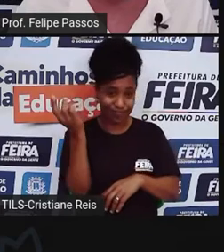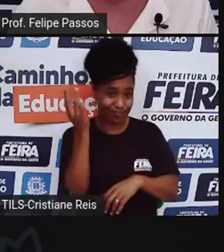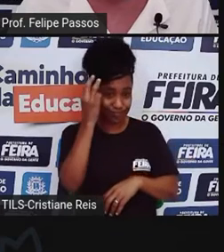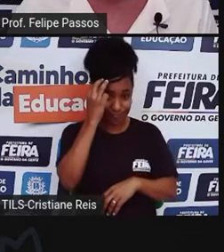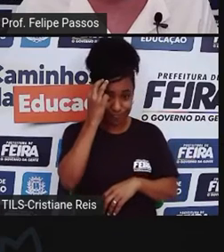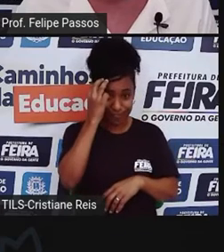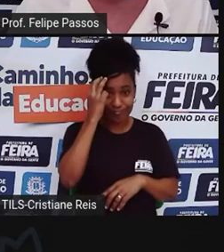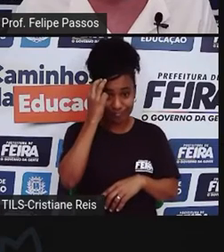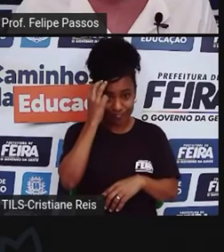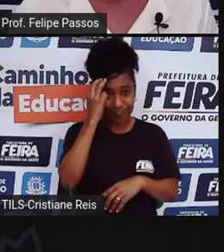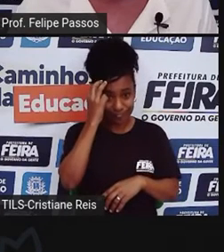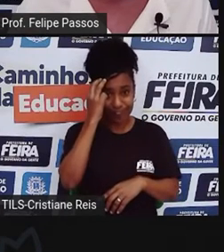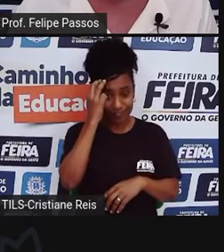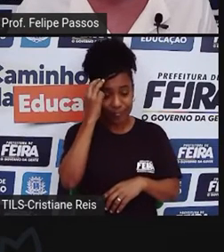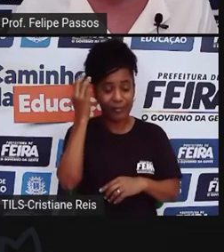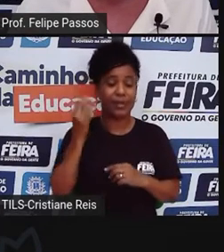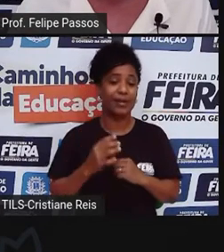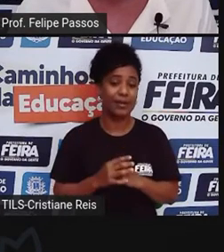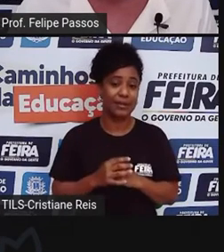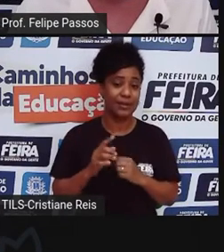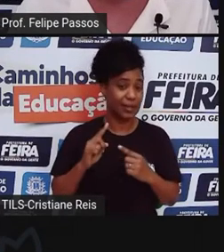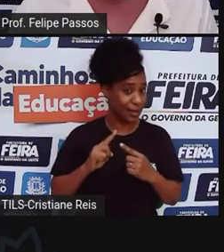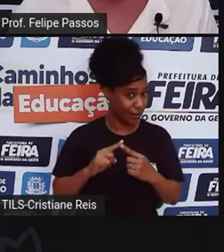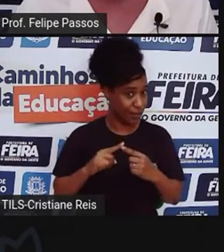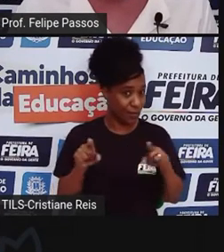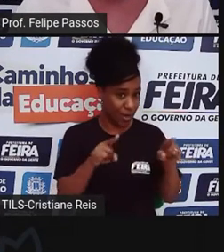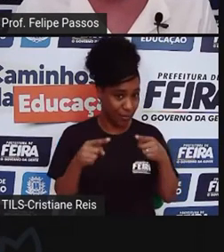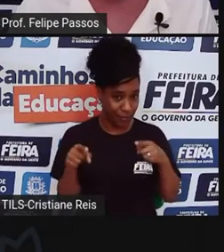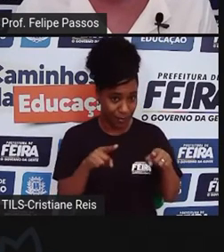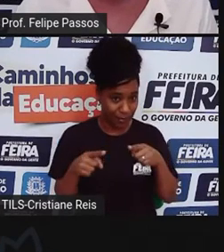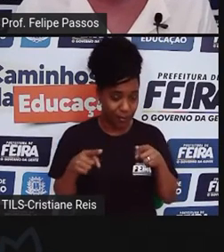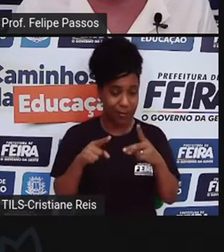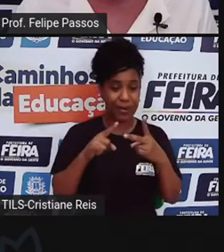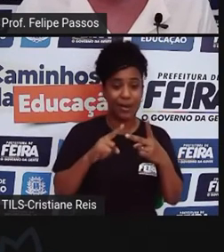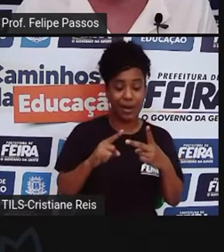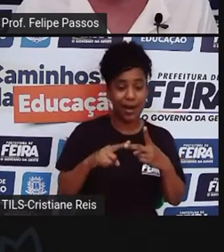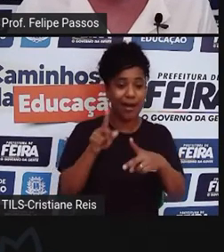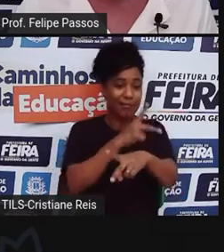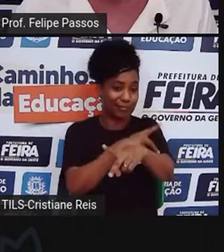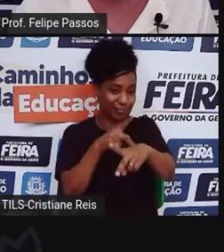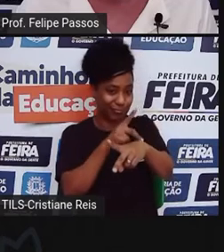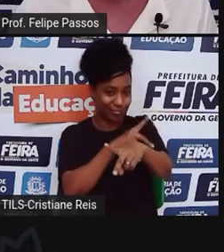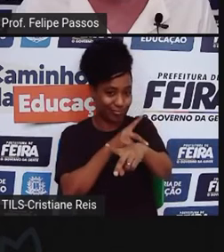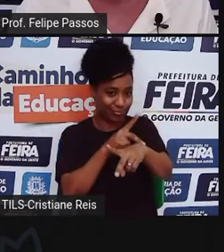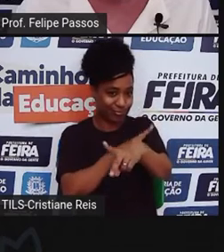musicoterapia, uma psicopedagoga e uma outra professora,